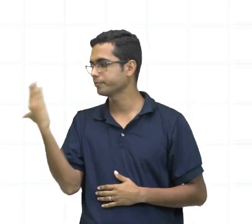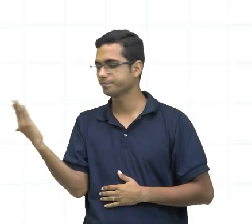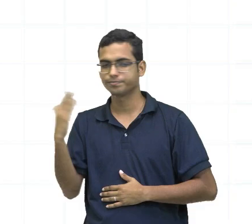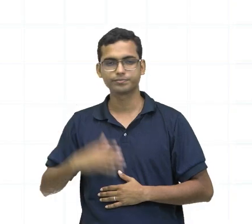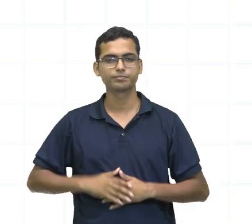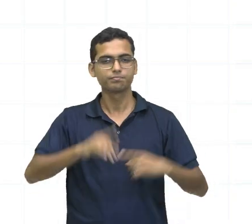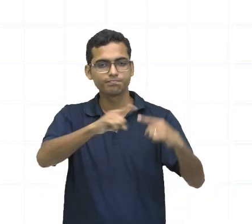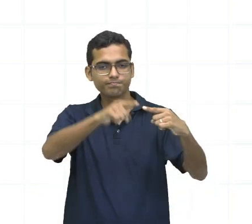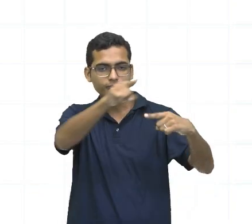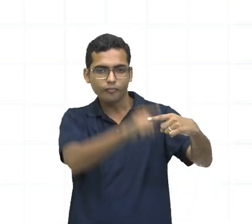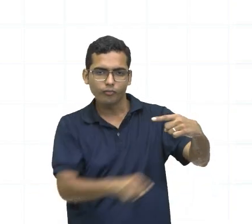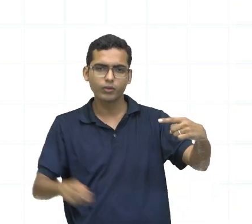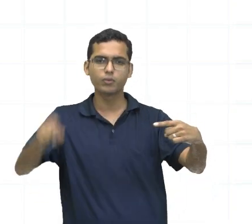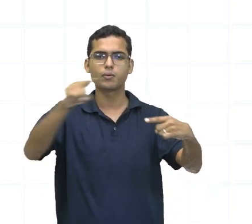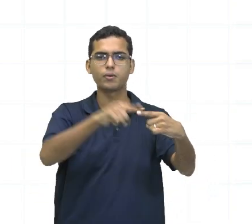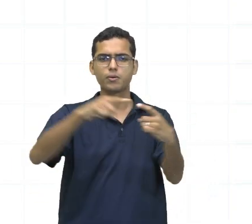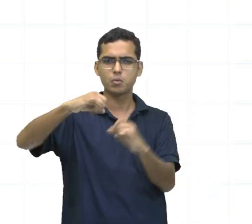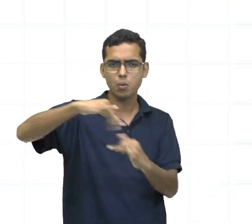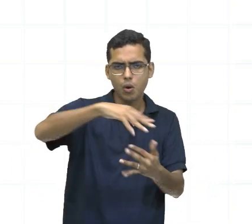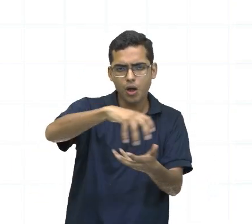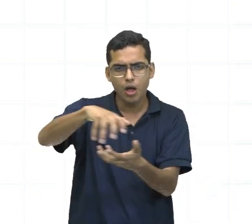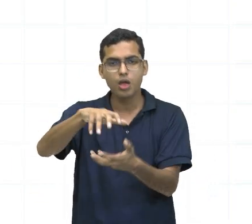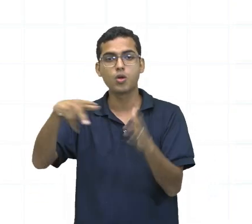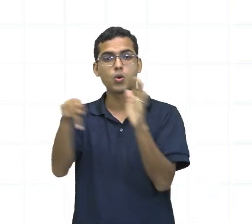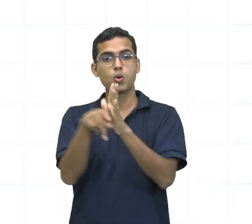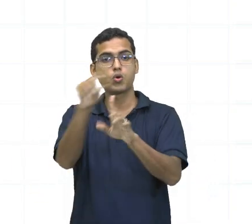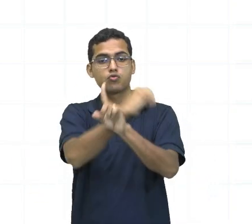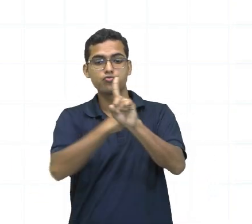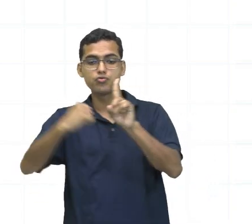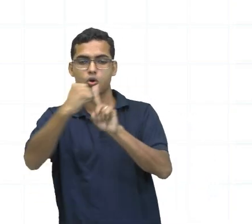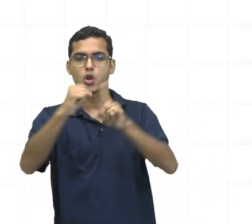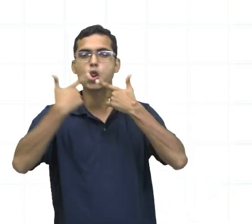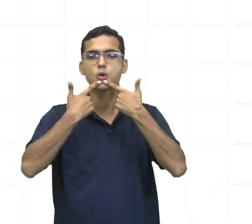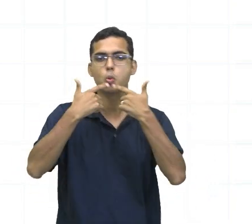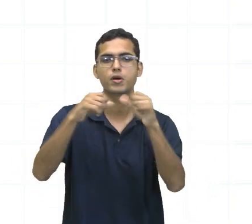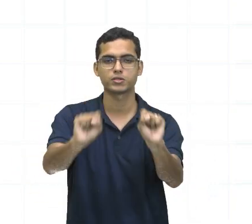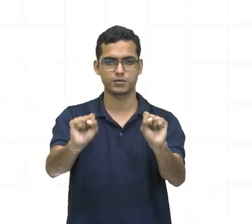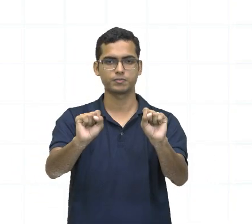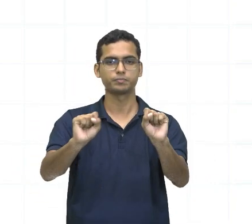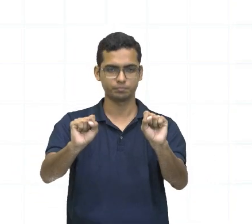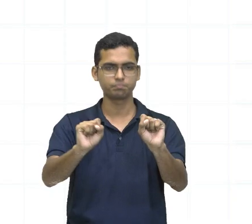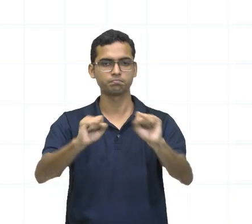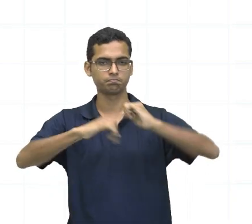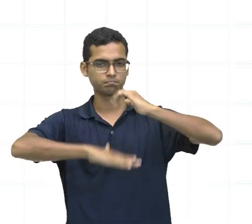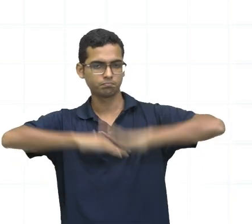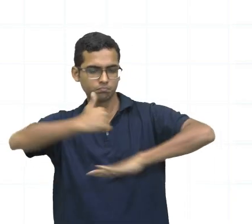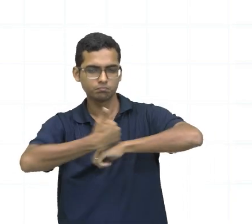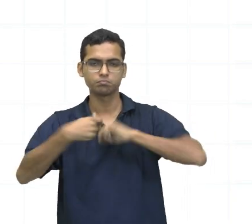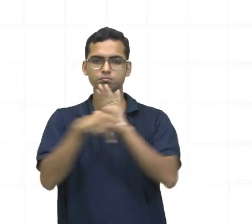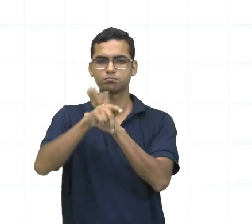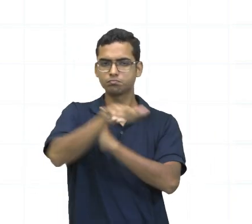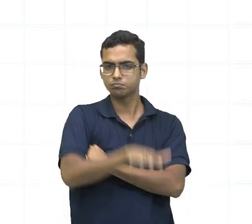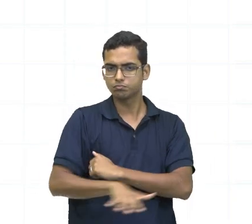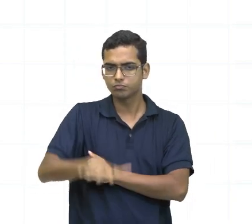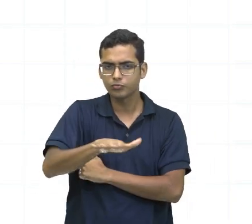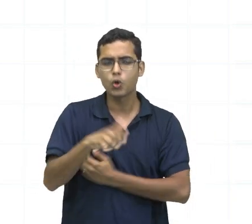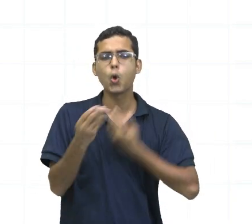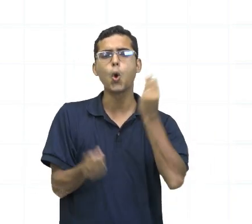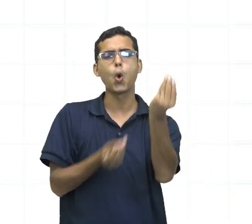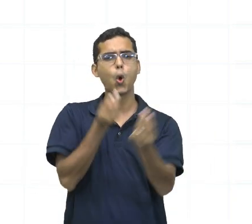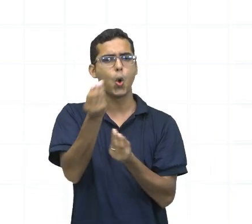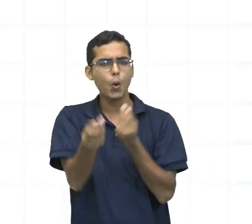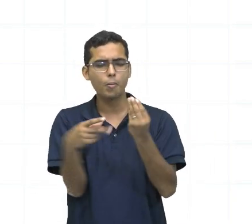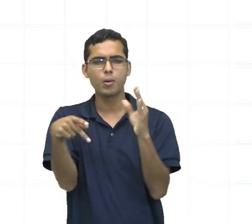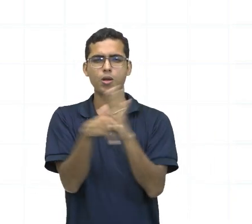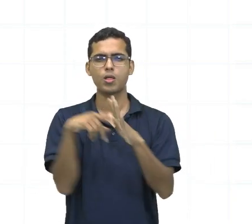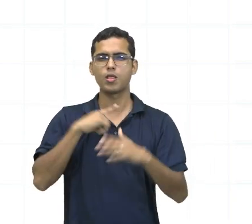e é usado ao redor do mundo. Então, essa é a definição desse linguista, como que a língua inglesa ela se espalhou pelo mundo. Vou mostrar para vocês